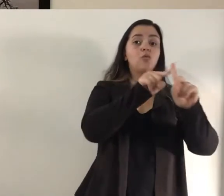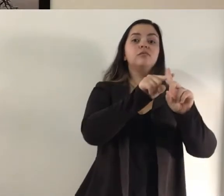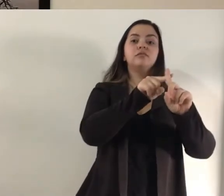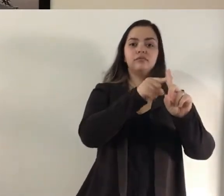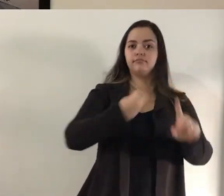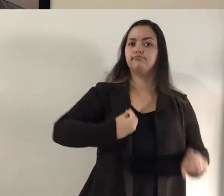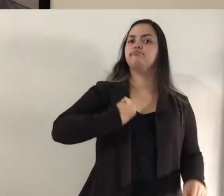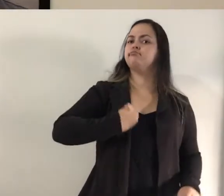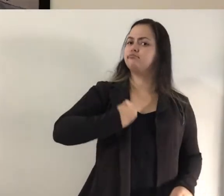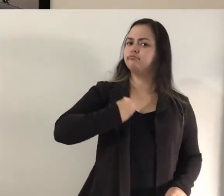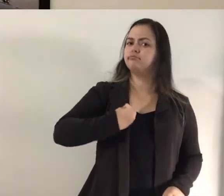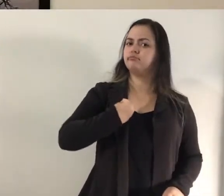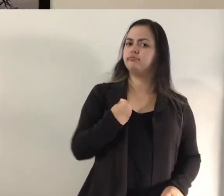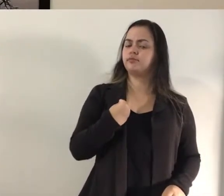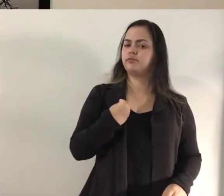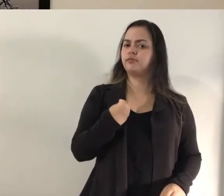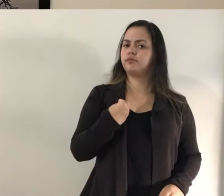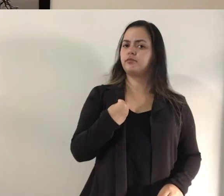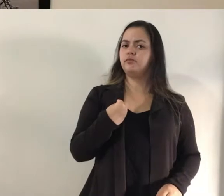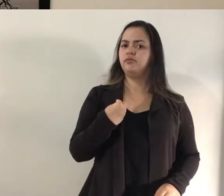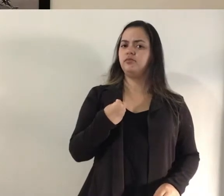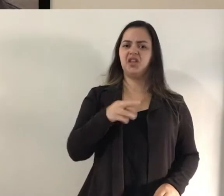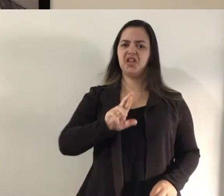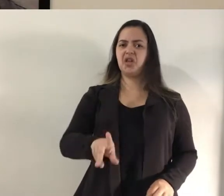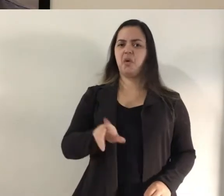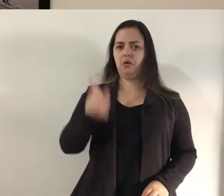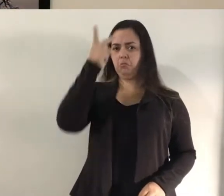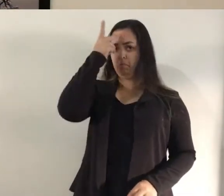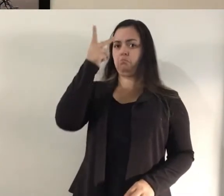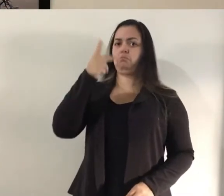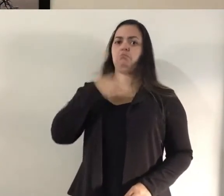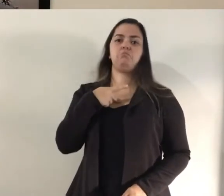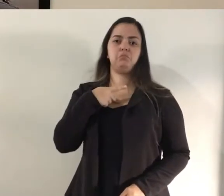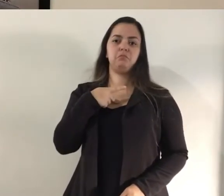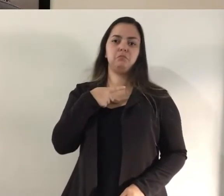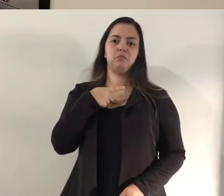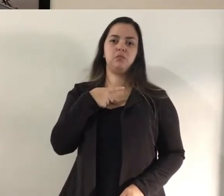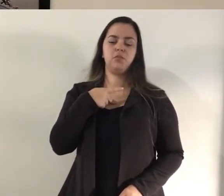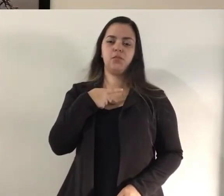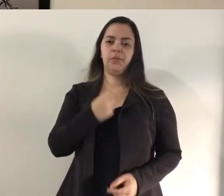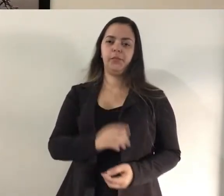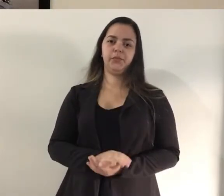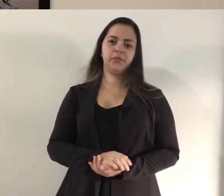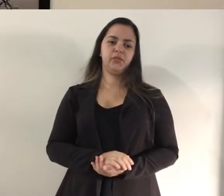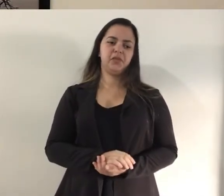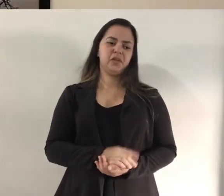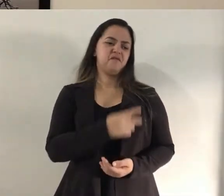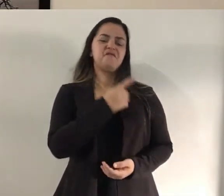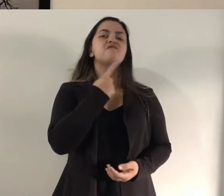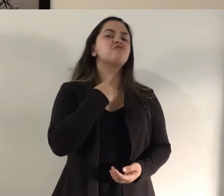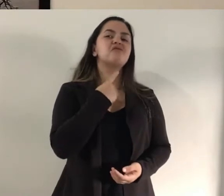para fazerem o que eles bem entendessem, não para agirem de acordo com suas próprias vontades, mas para